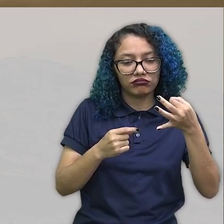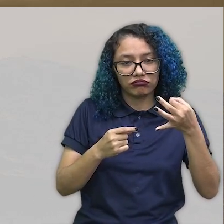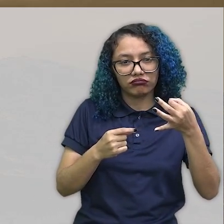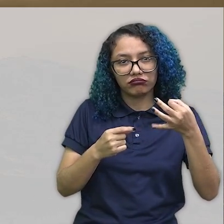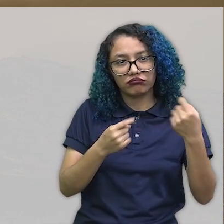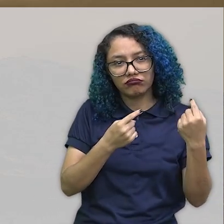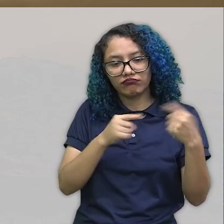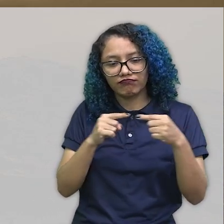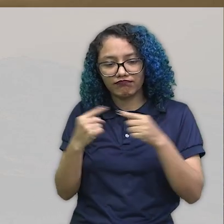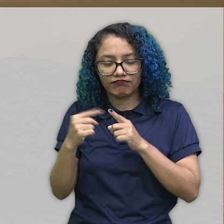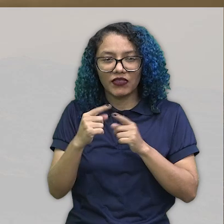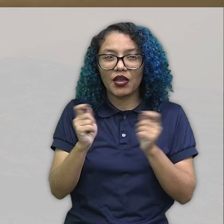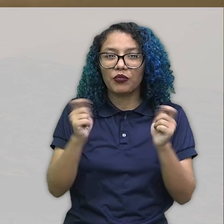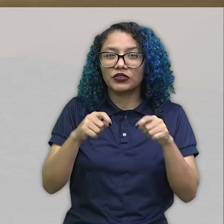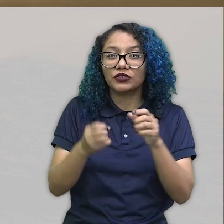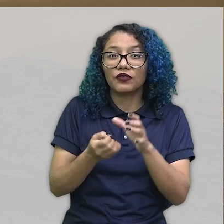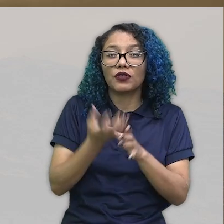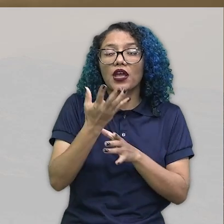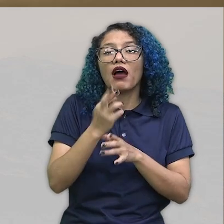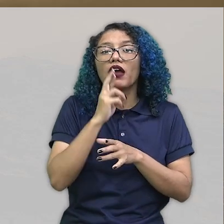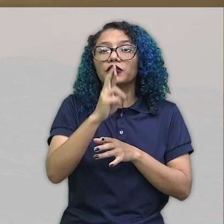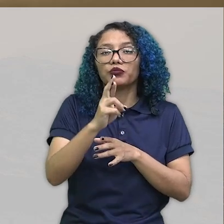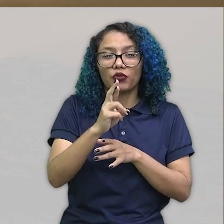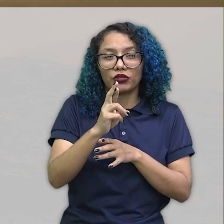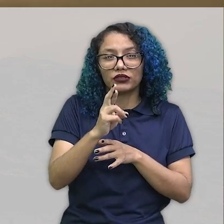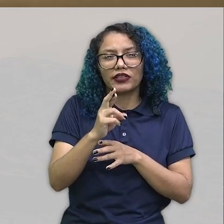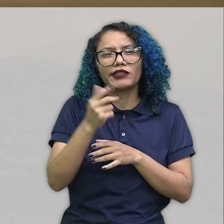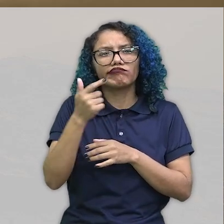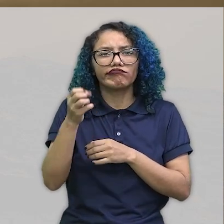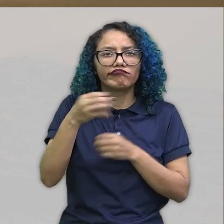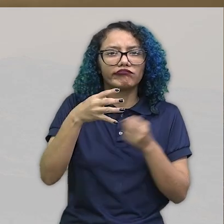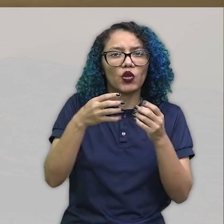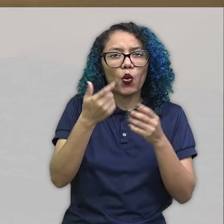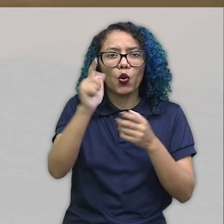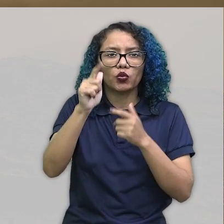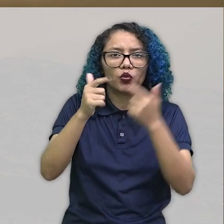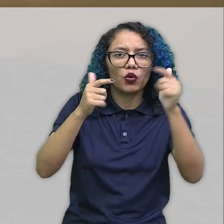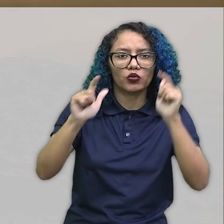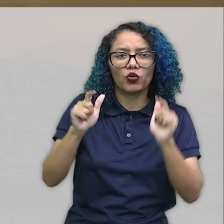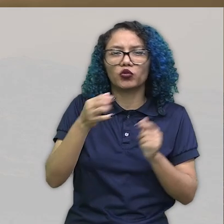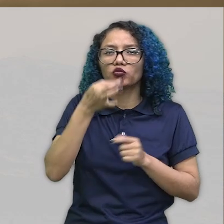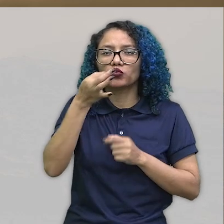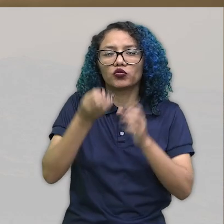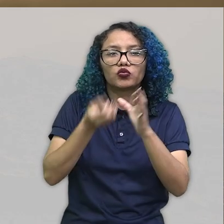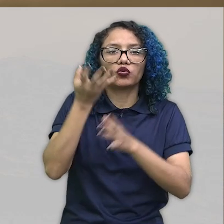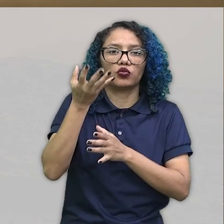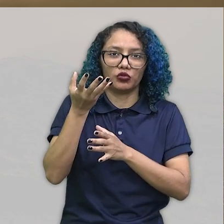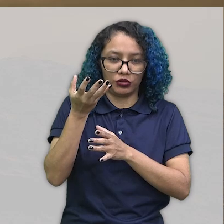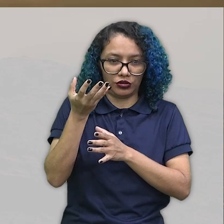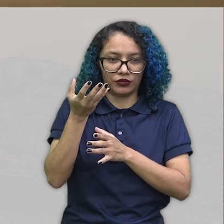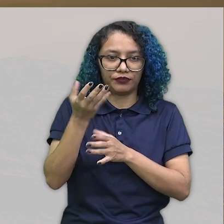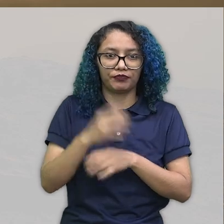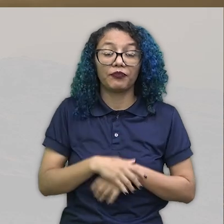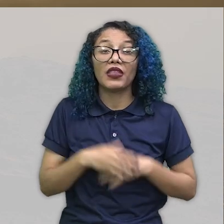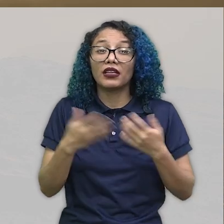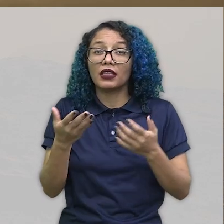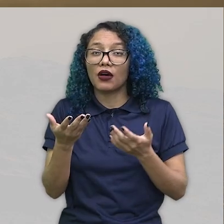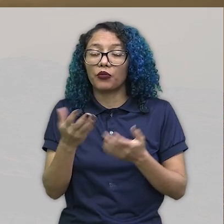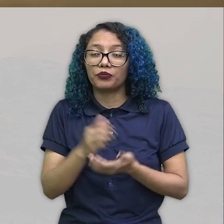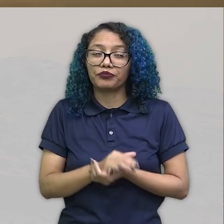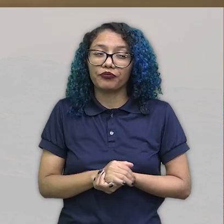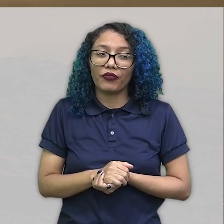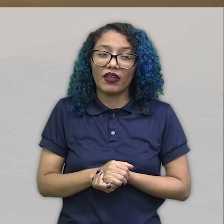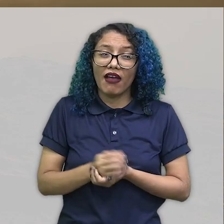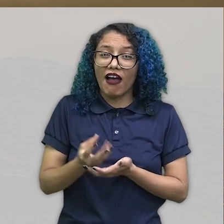a uma conclusão. Dessa conclusão já vai surgir um novo argumento. Para o existencialista, vamos lá, a vida humana ela é baseada